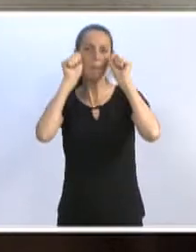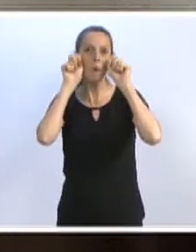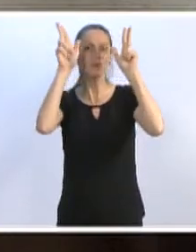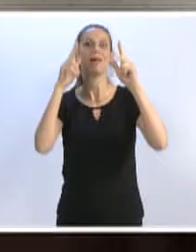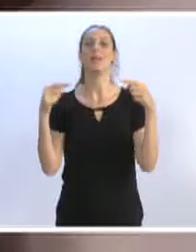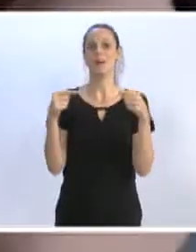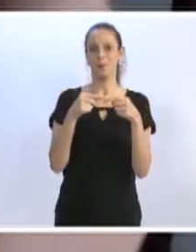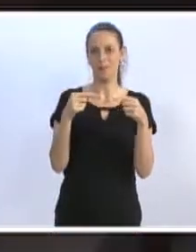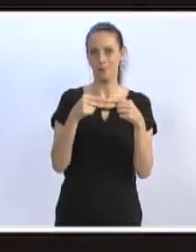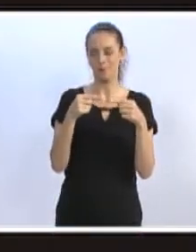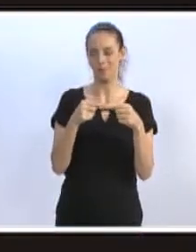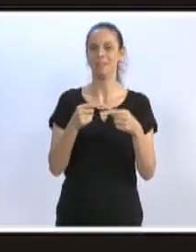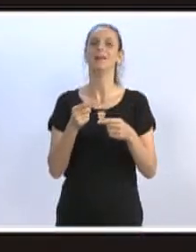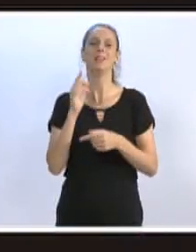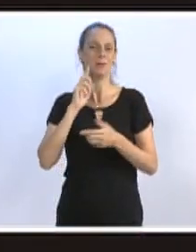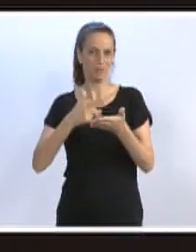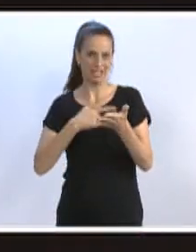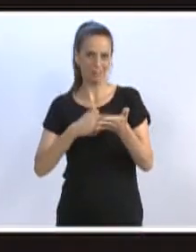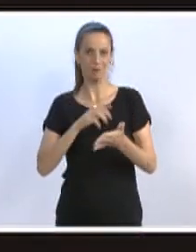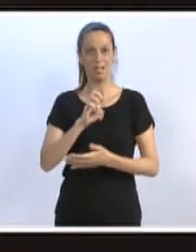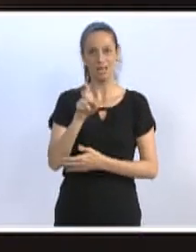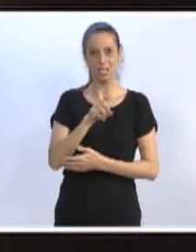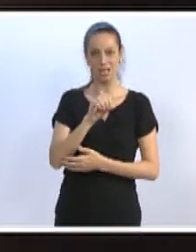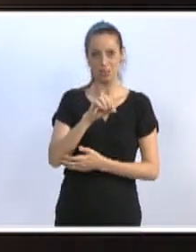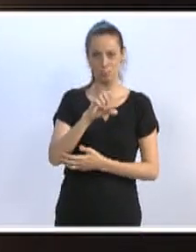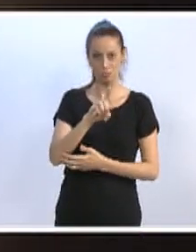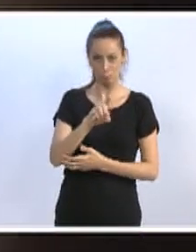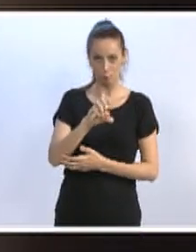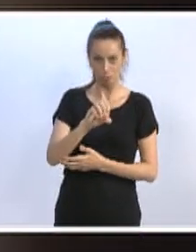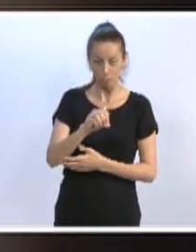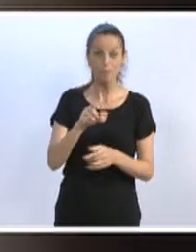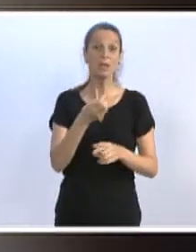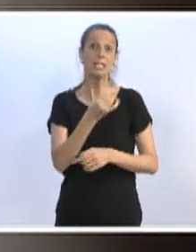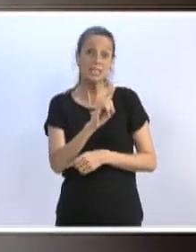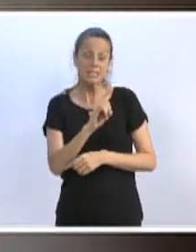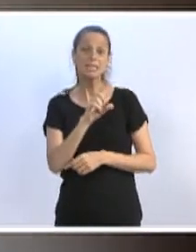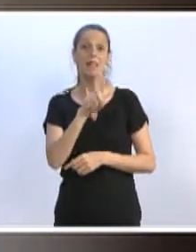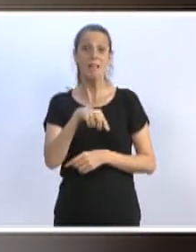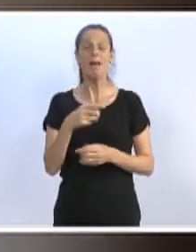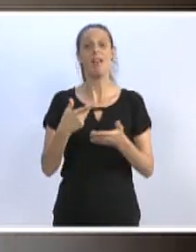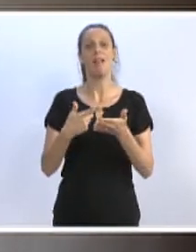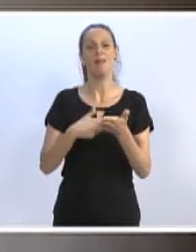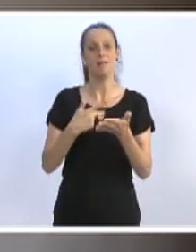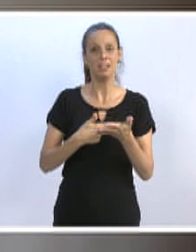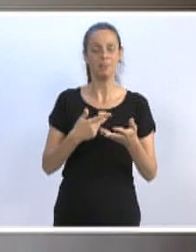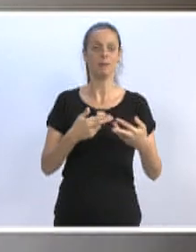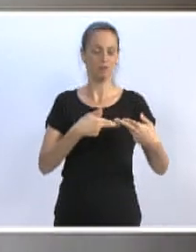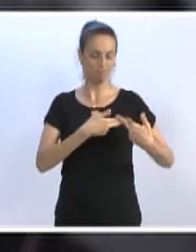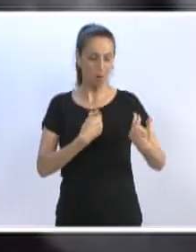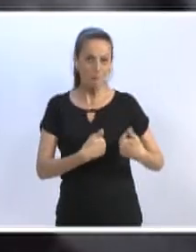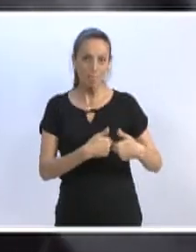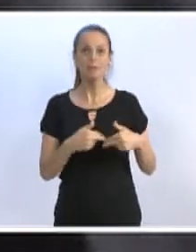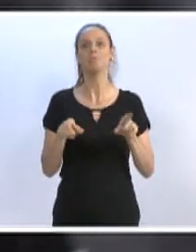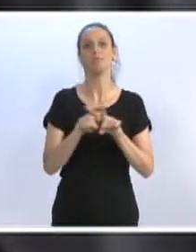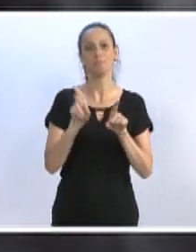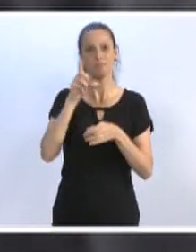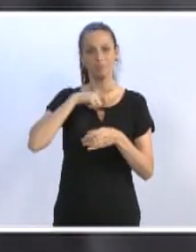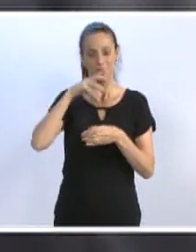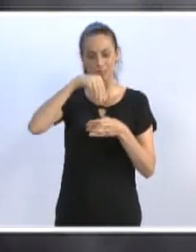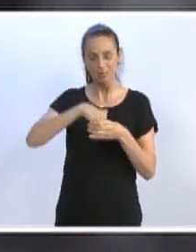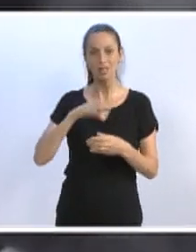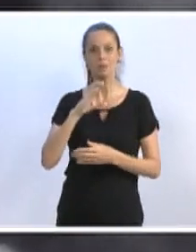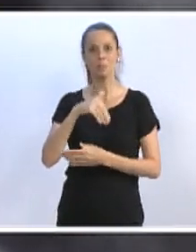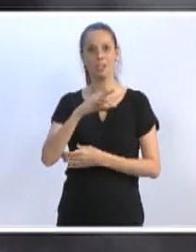contar no livro de Êxodo. Se é romance que procura, dá uma espiada no livro de Cantares. Ali não só contém